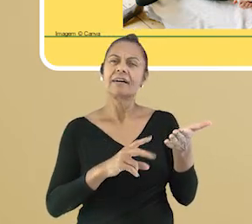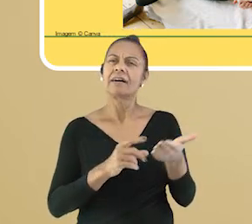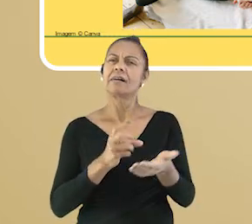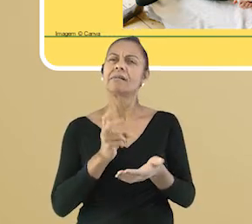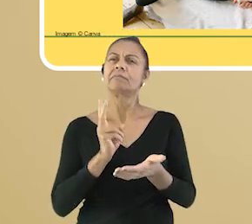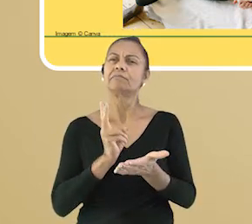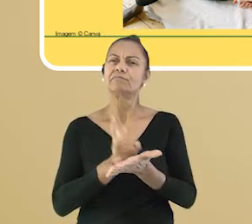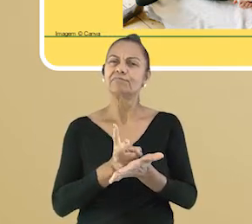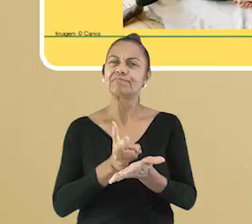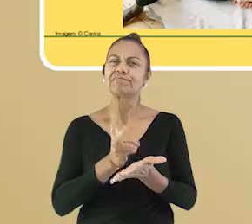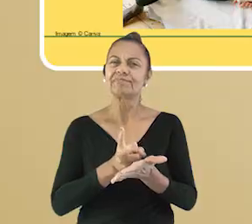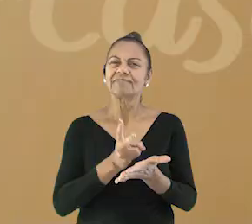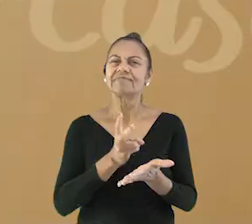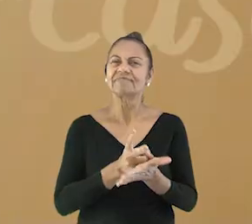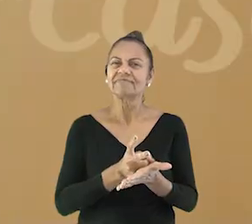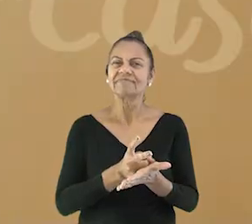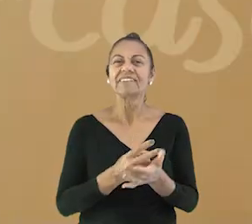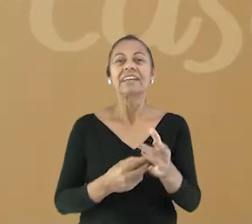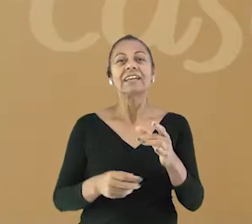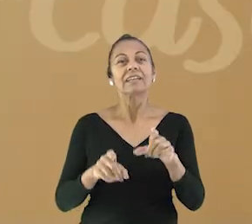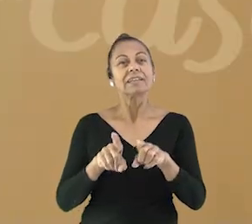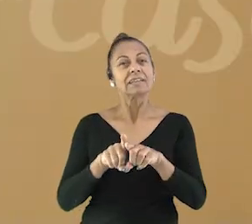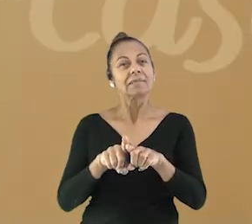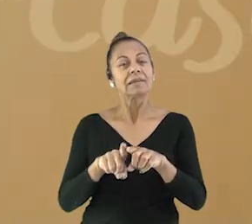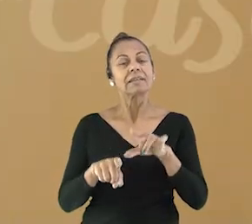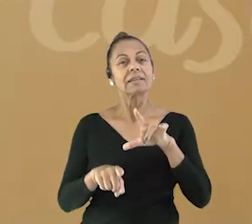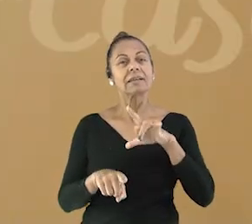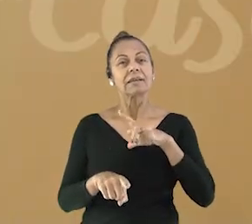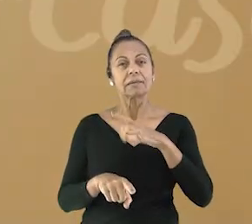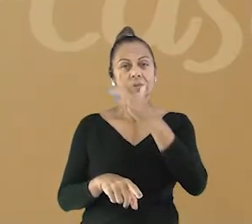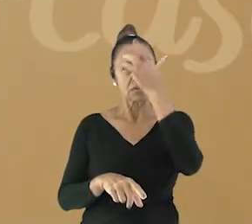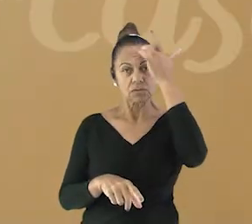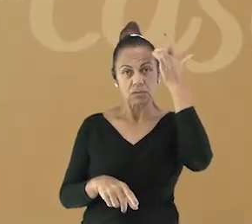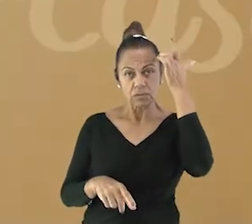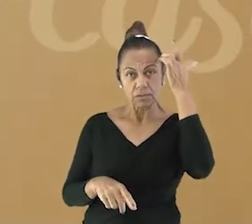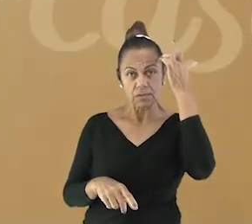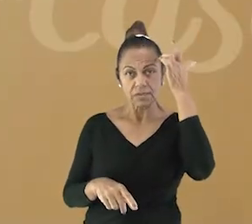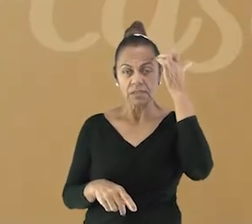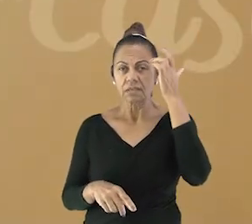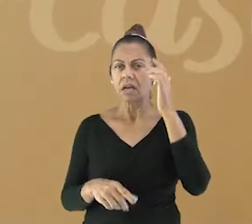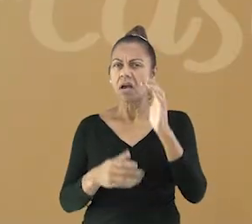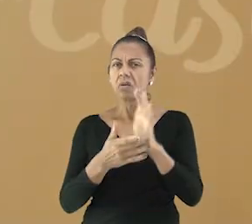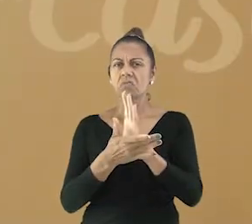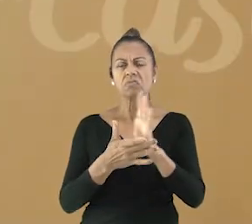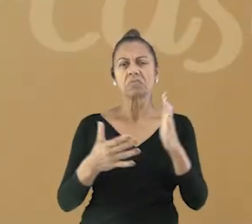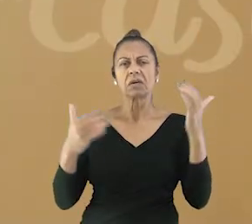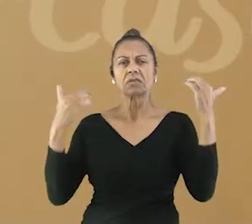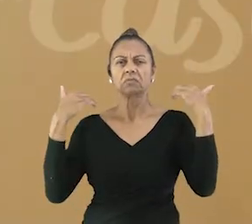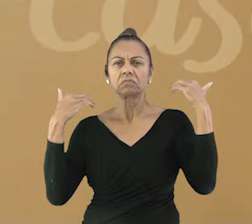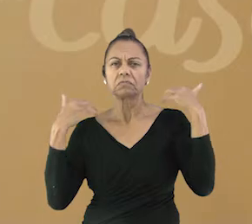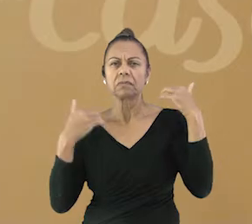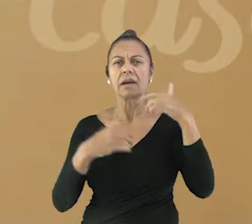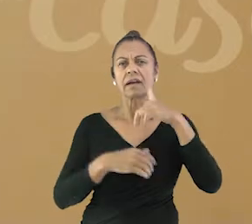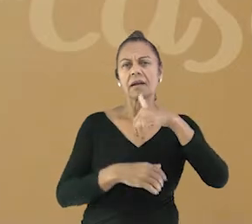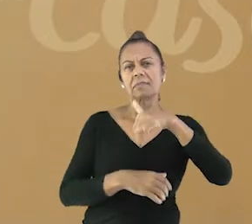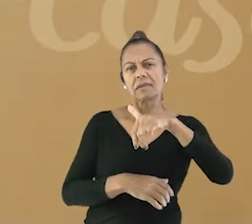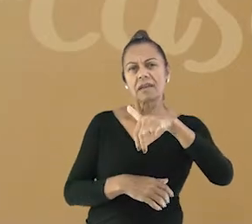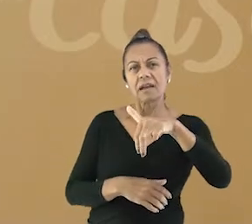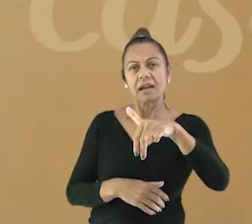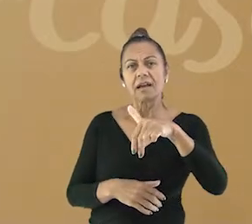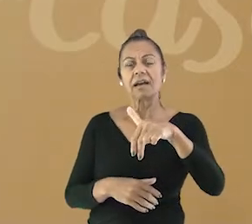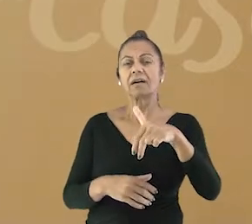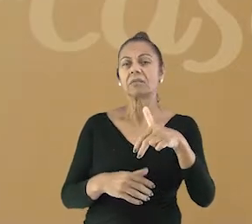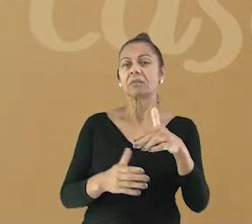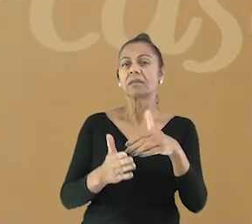ele dormir ouvindo a história. Existem pessoas que fazem exercícios físicos todos os dias, seja uma caminhada,